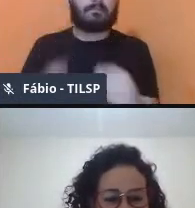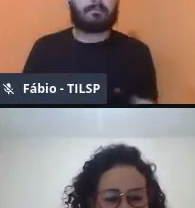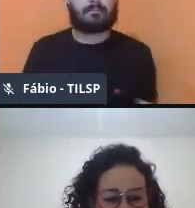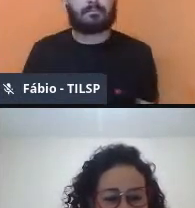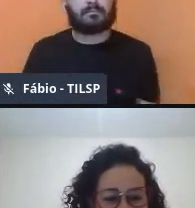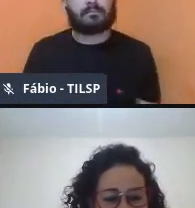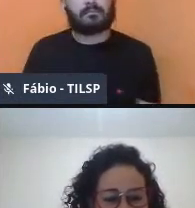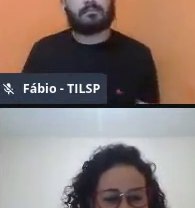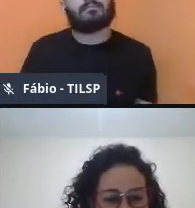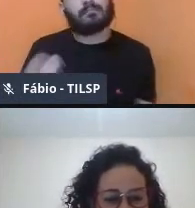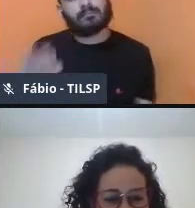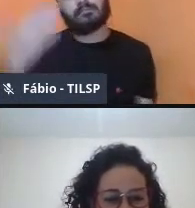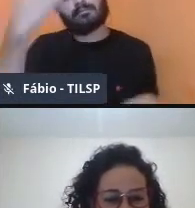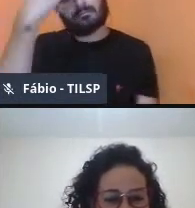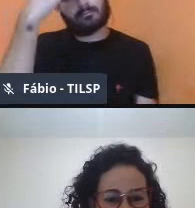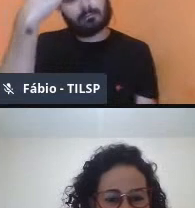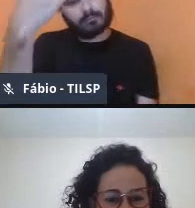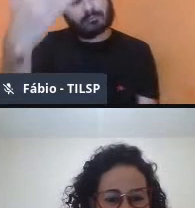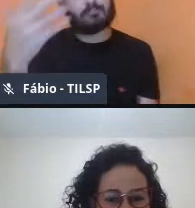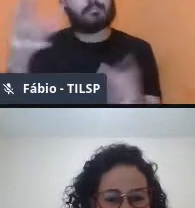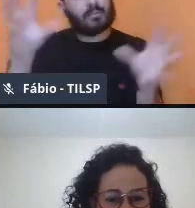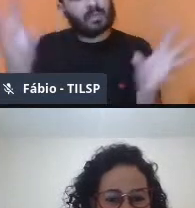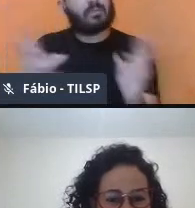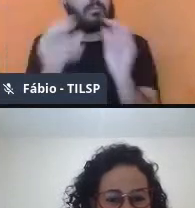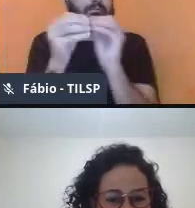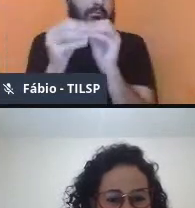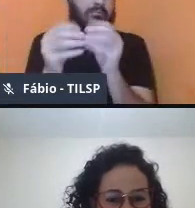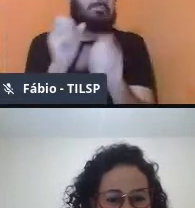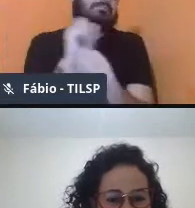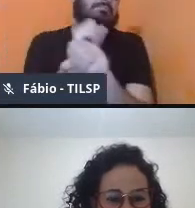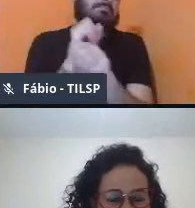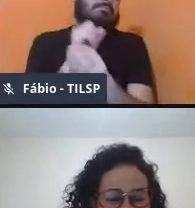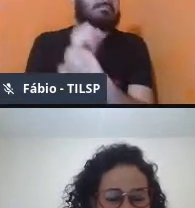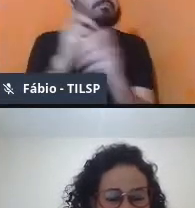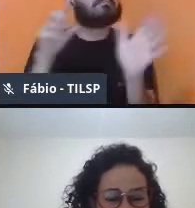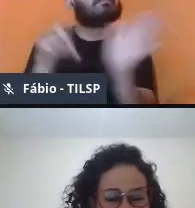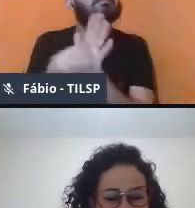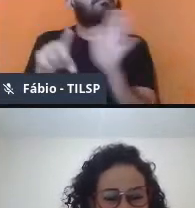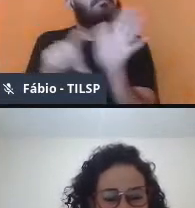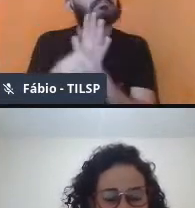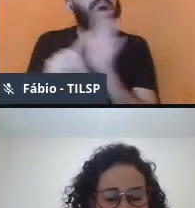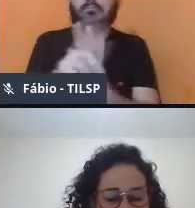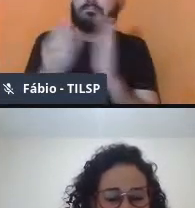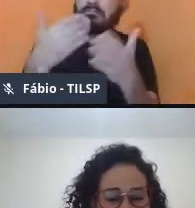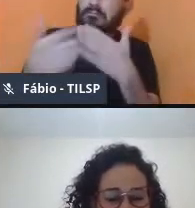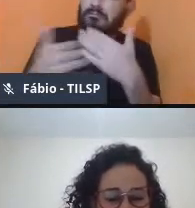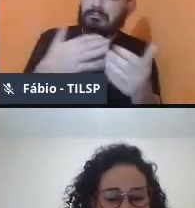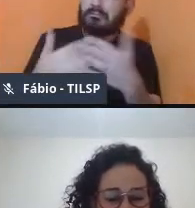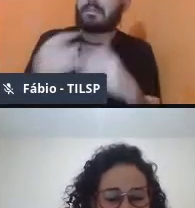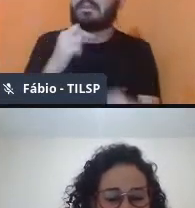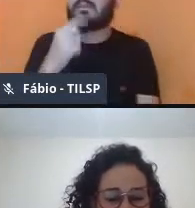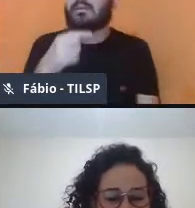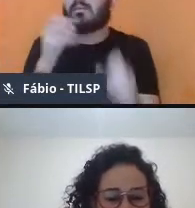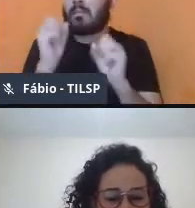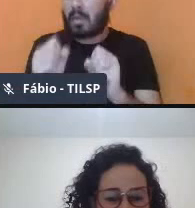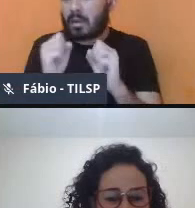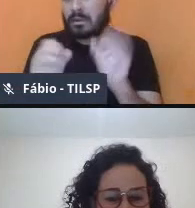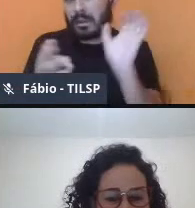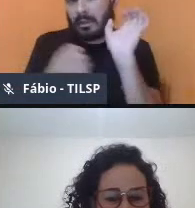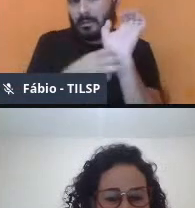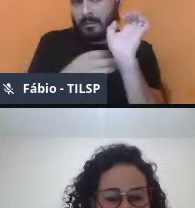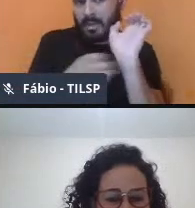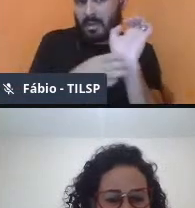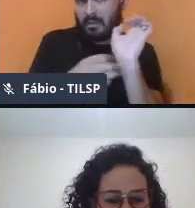E obrigada, foi isso. Espero as perguntas agora. Qualquer dúvida, pode mandar e-mail.